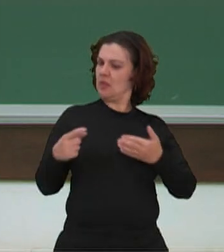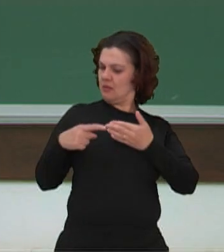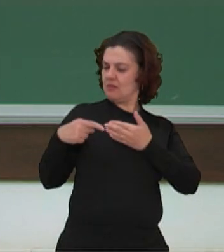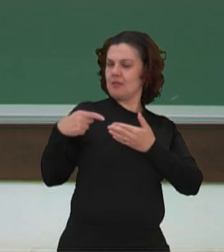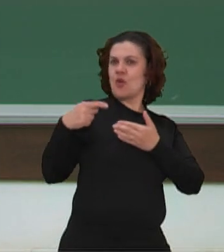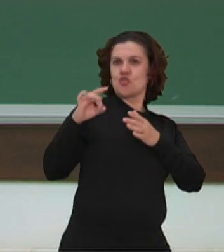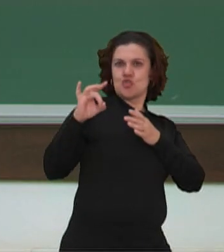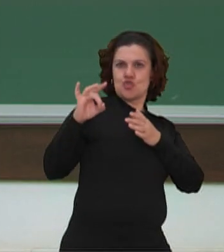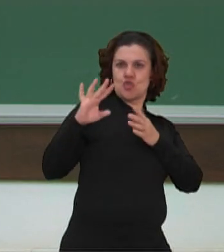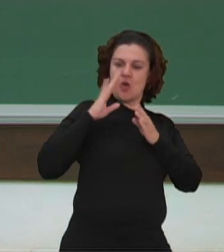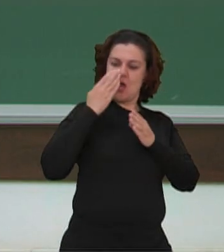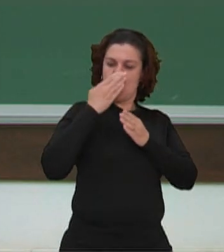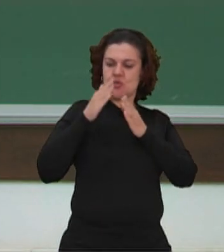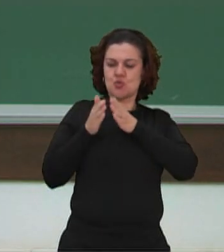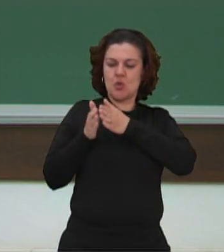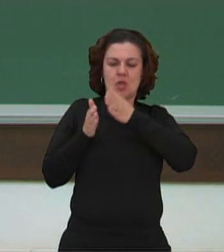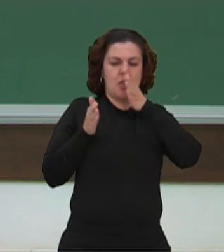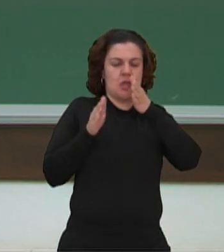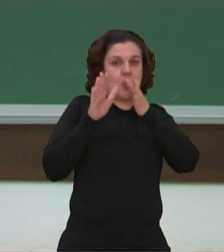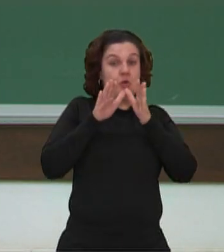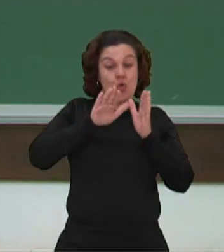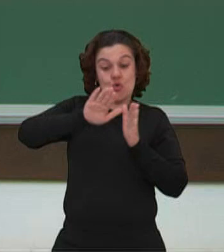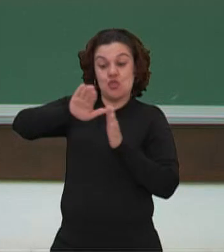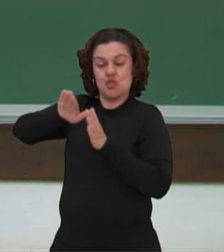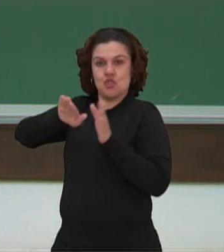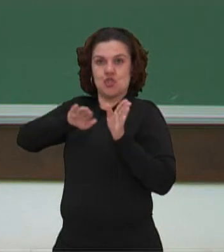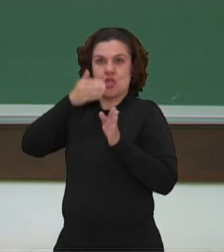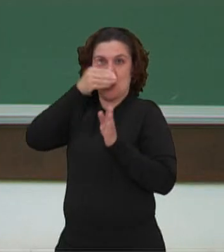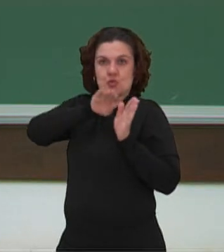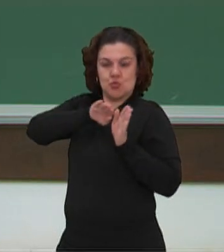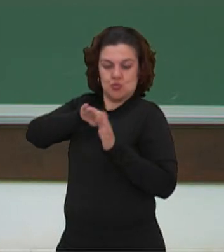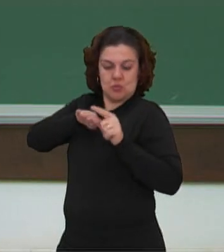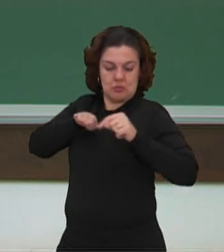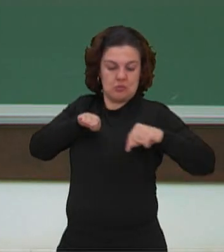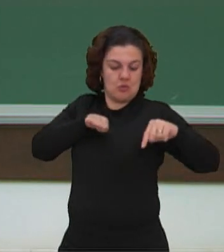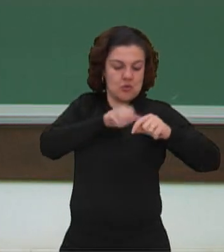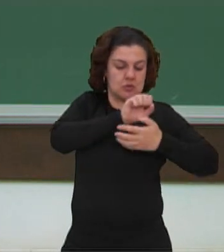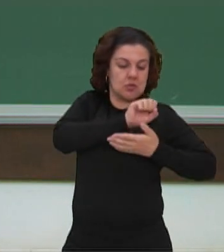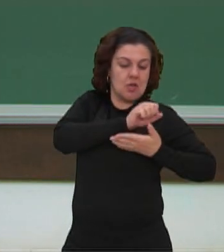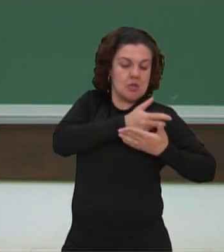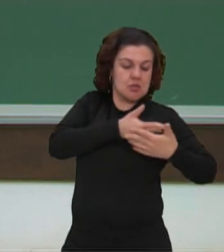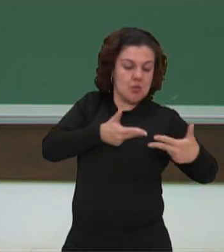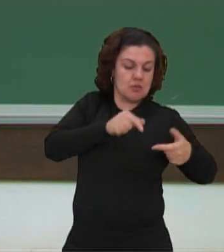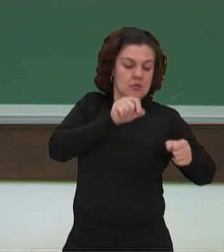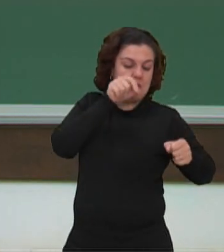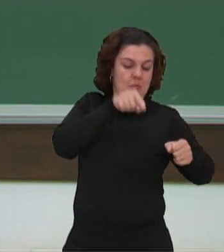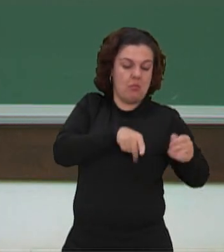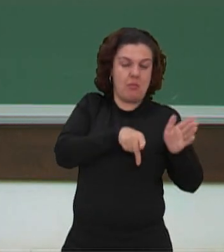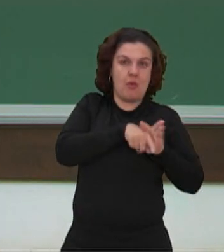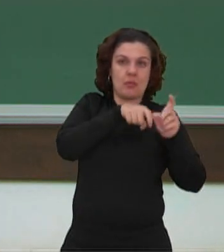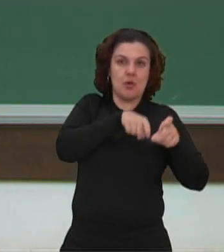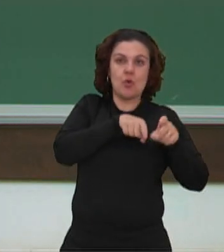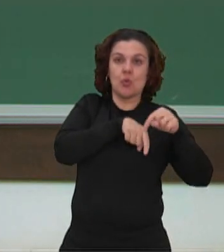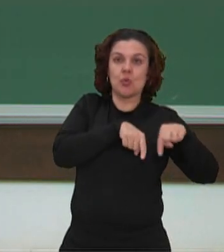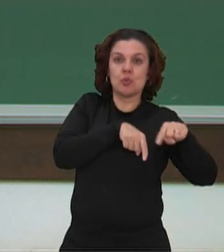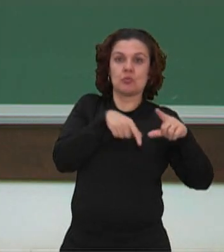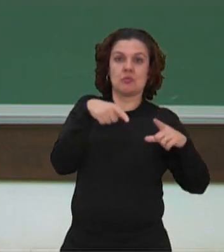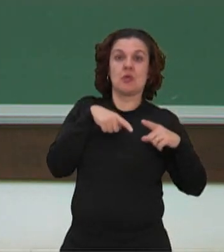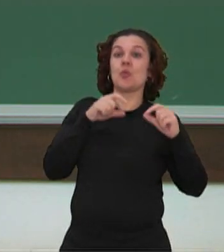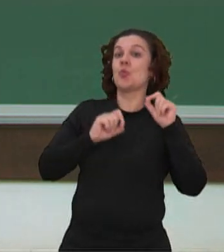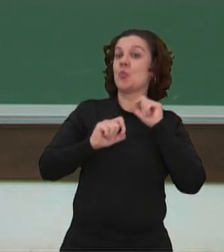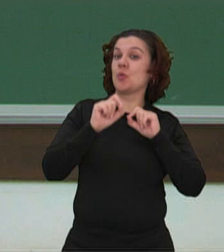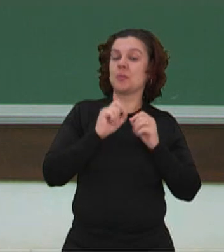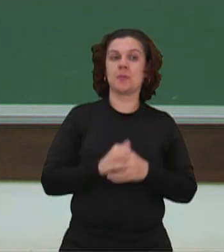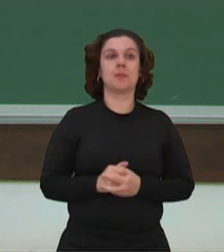além do açúcar. Então a pergunta é sobre outras atividades que não o açúcar, outras atividades produtivas